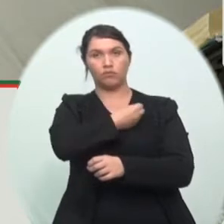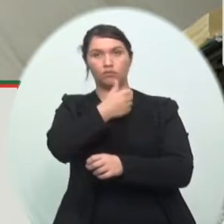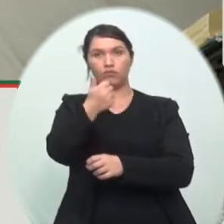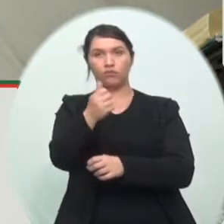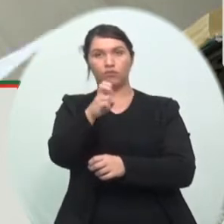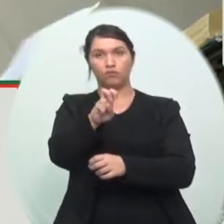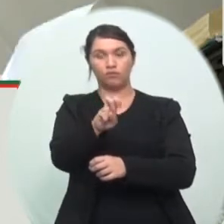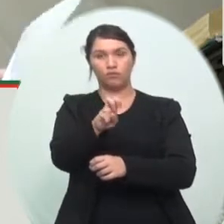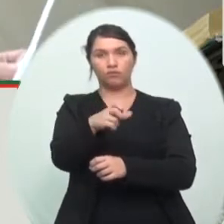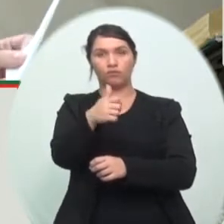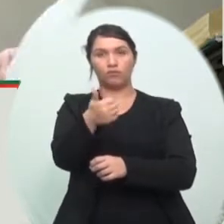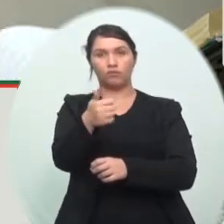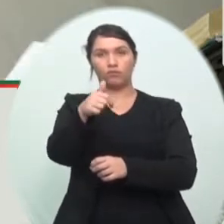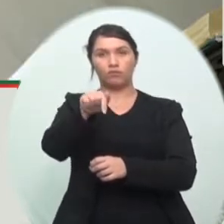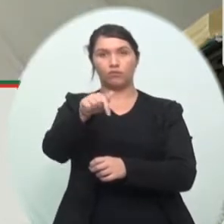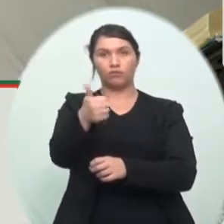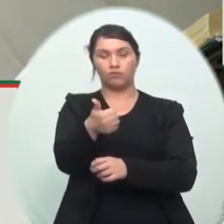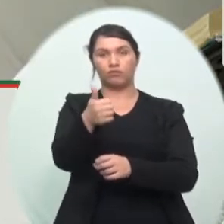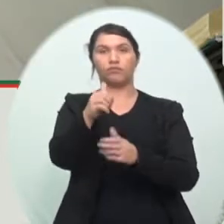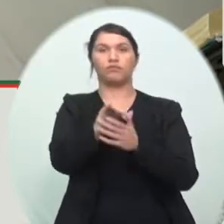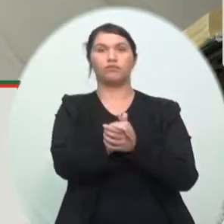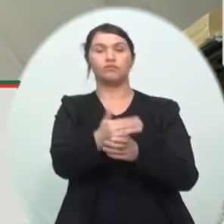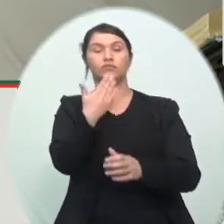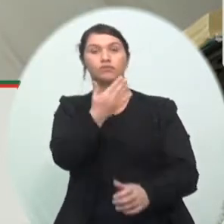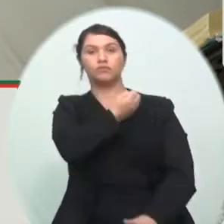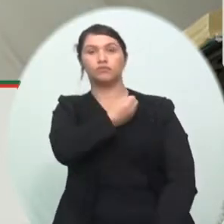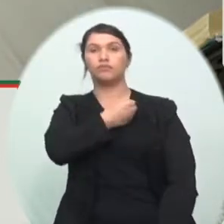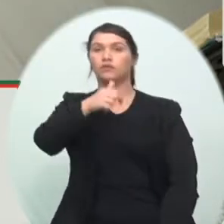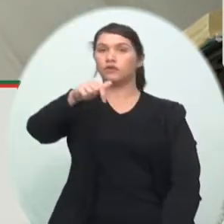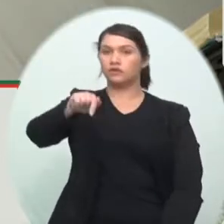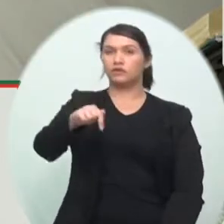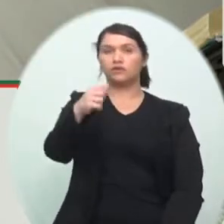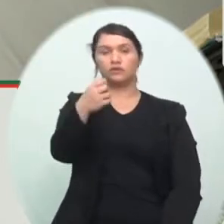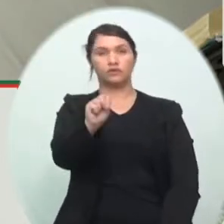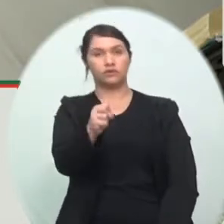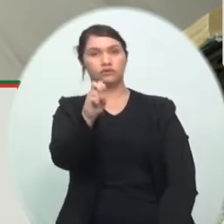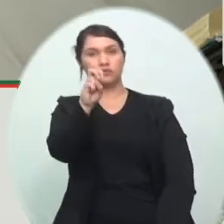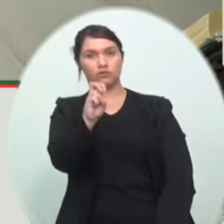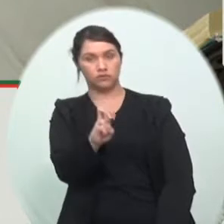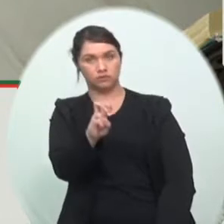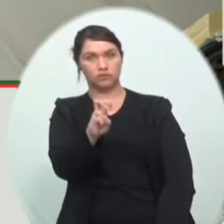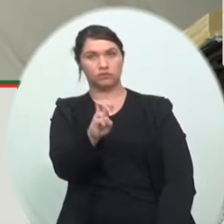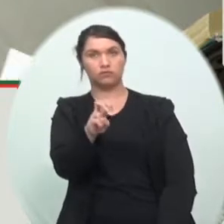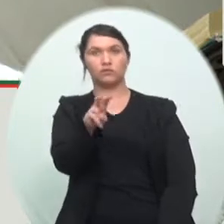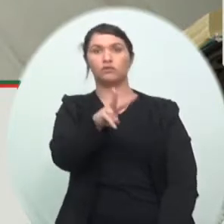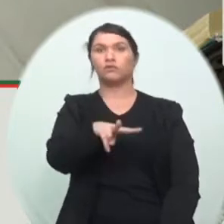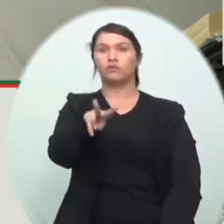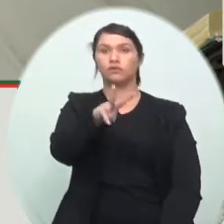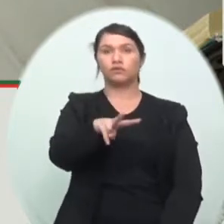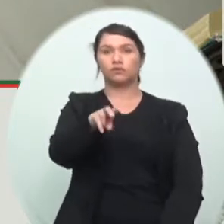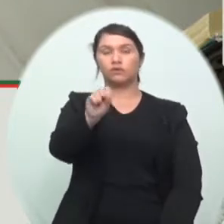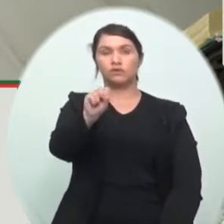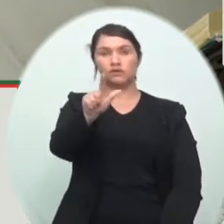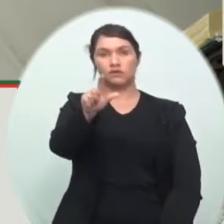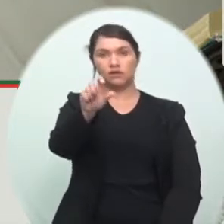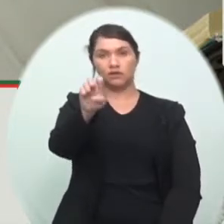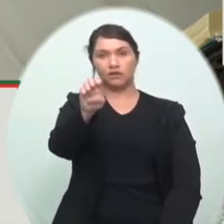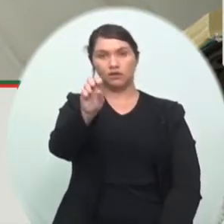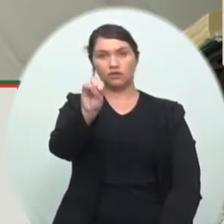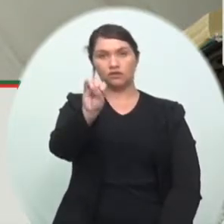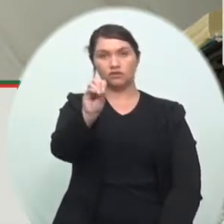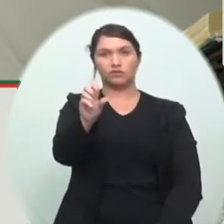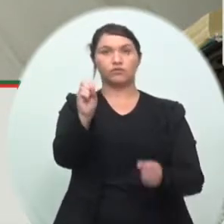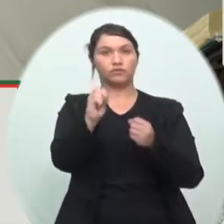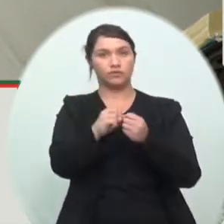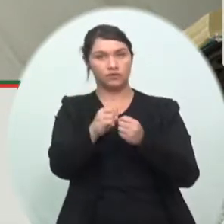1571, bairro Vila Manaus. Indicação número 785/18, autoria vereador Salésio Lima, assunto